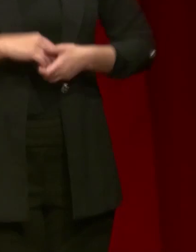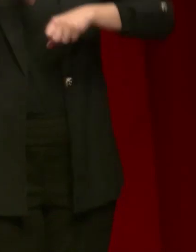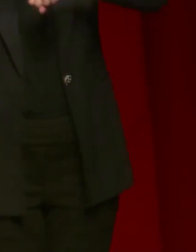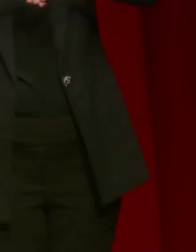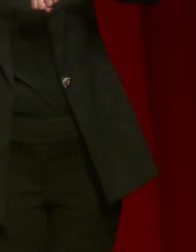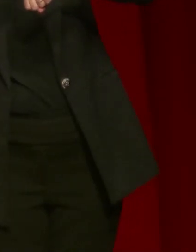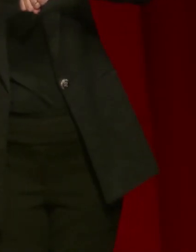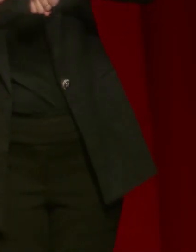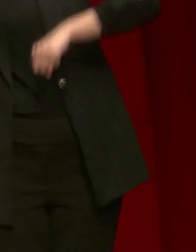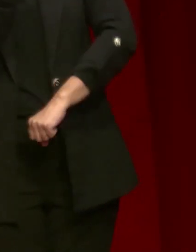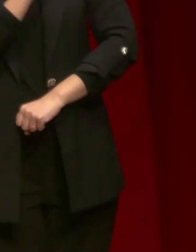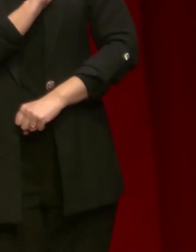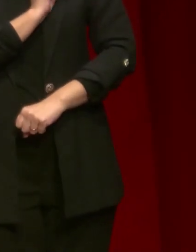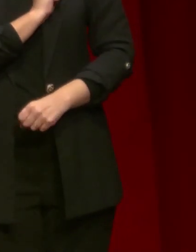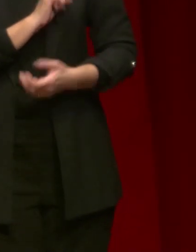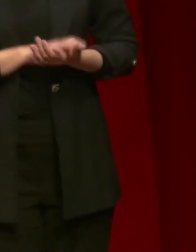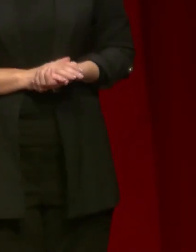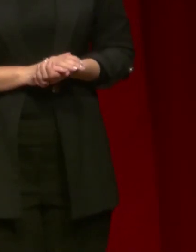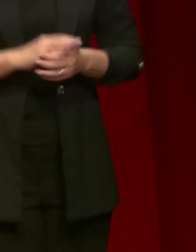carinho, amor,